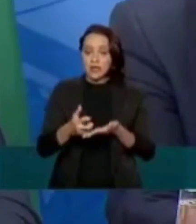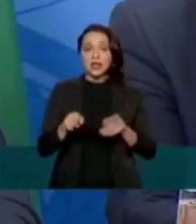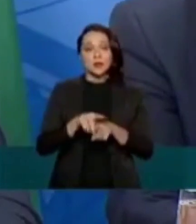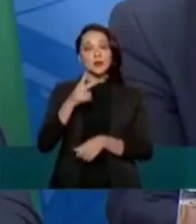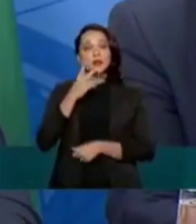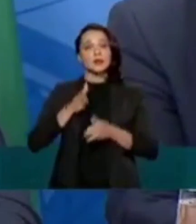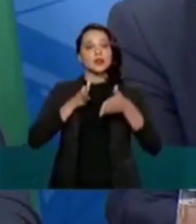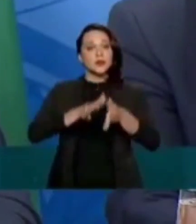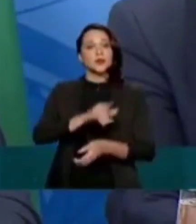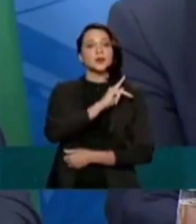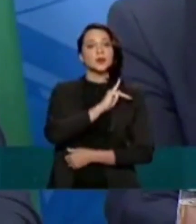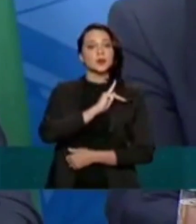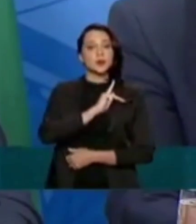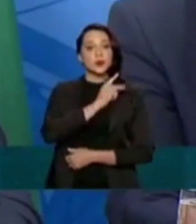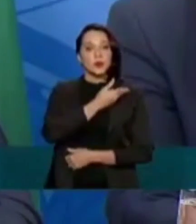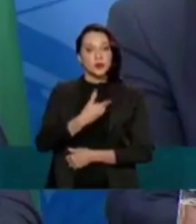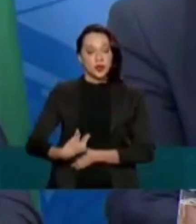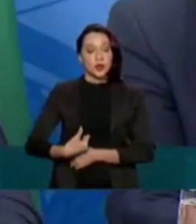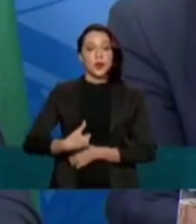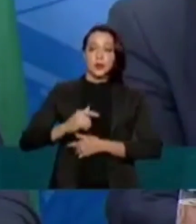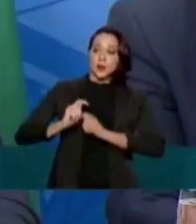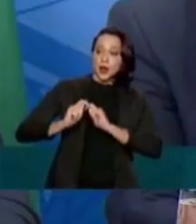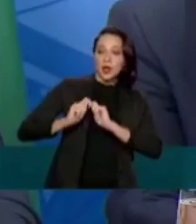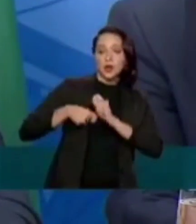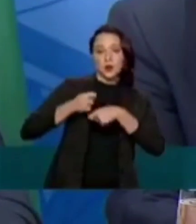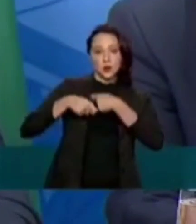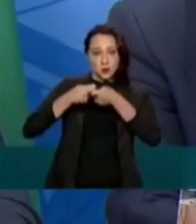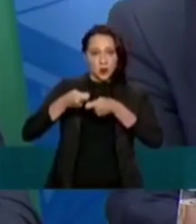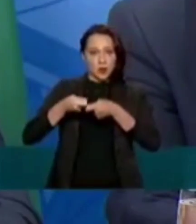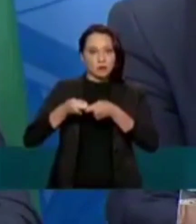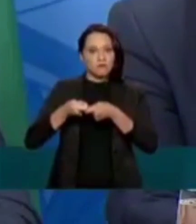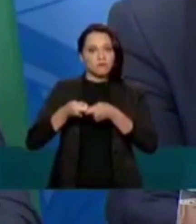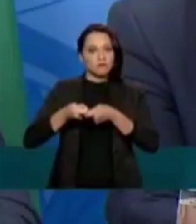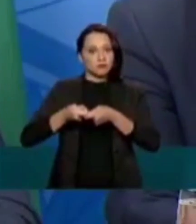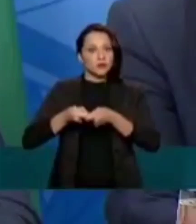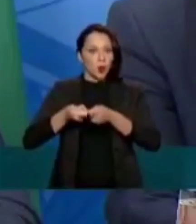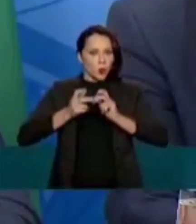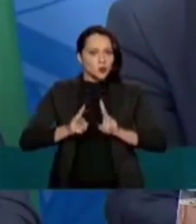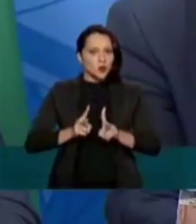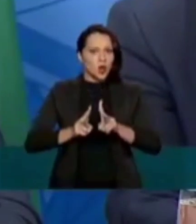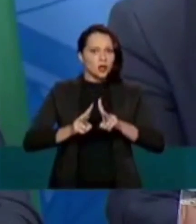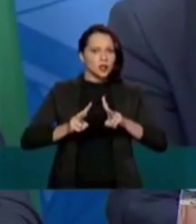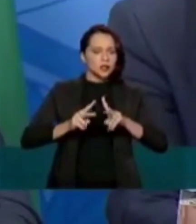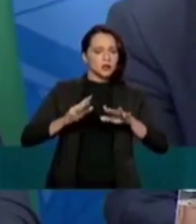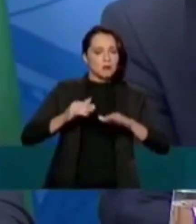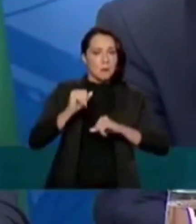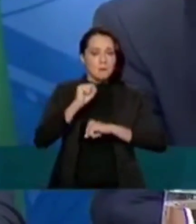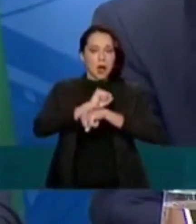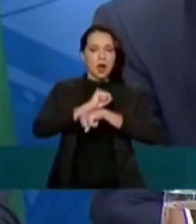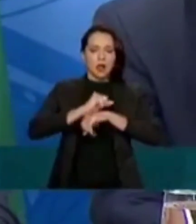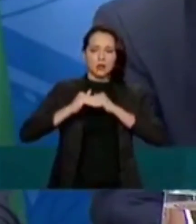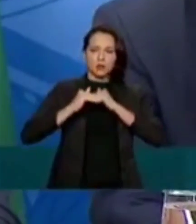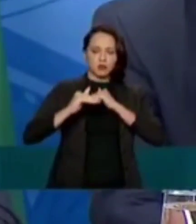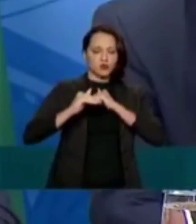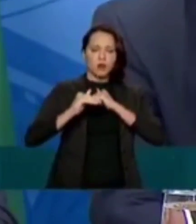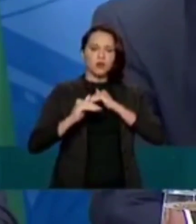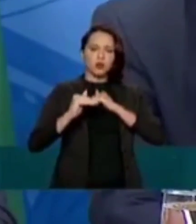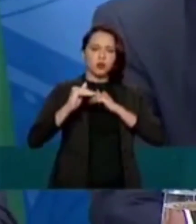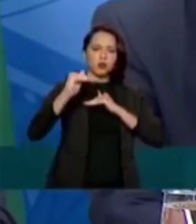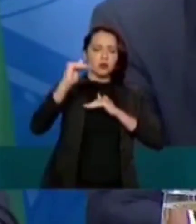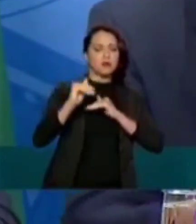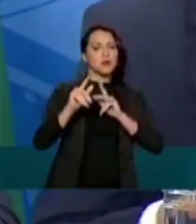do governo para que a economia fluísse, não estagnasse. Assim foi o